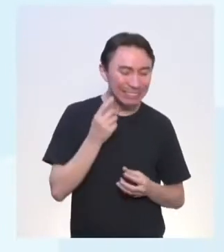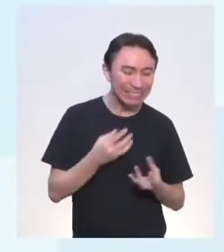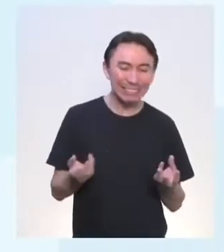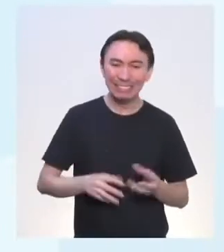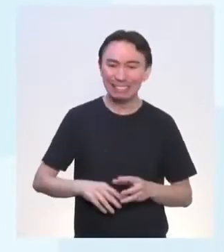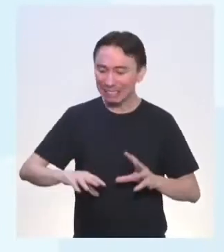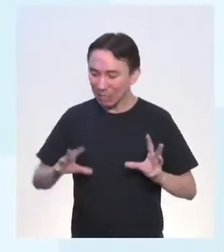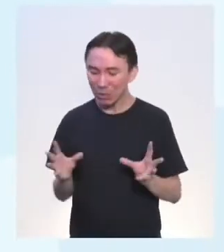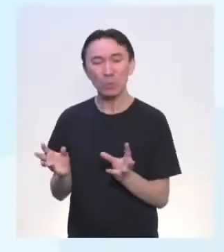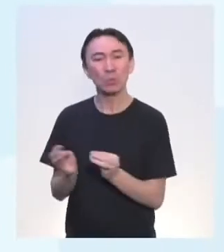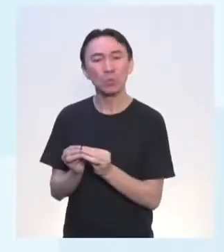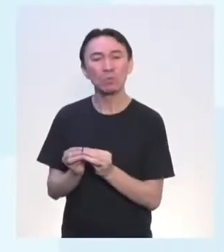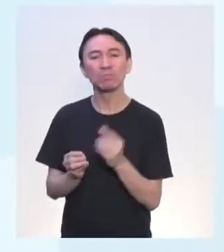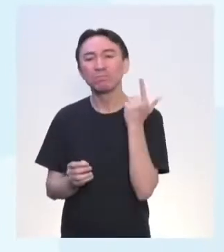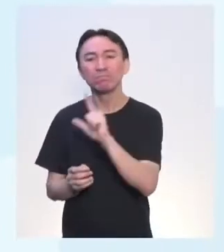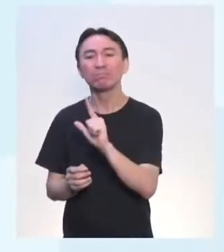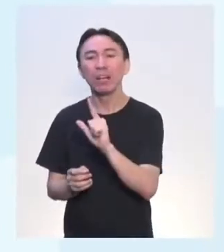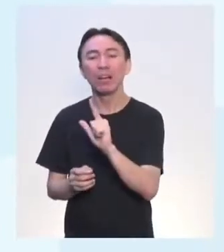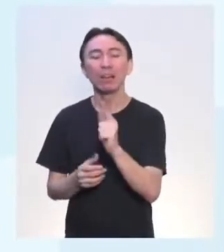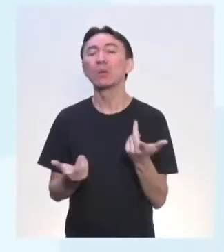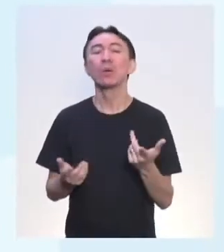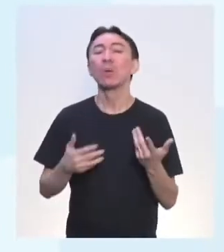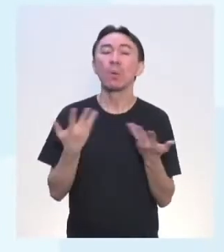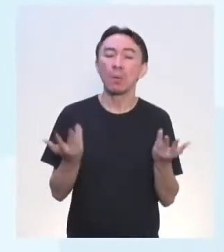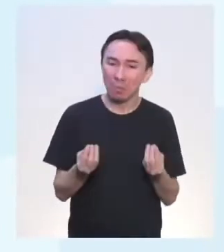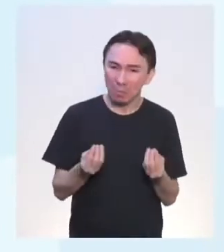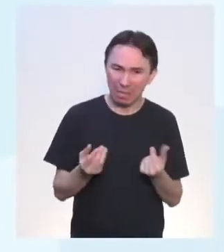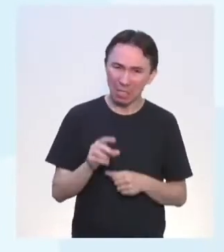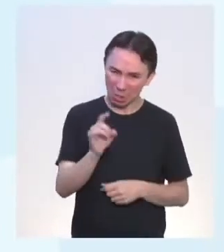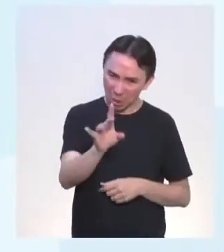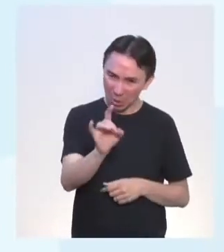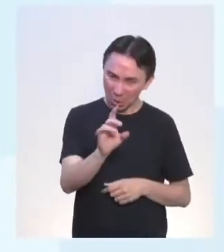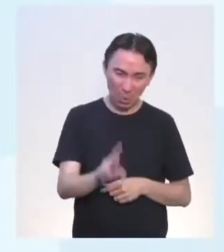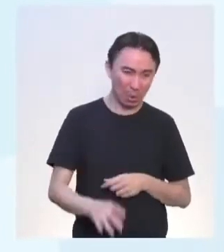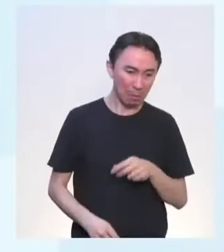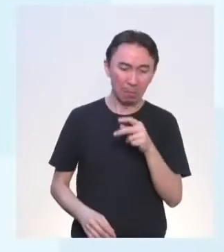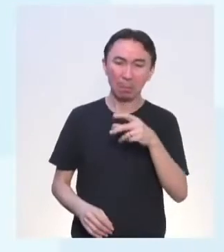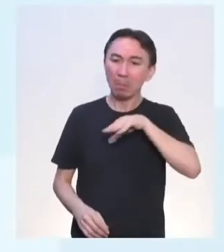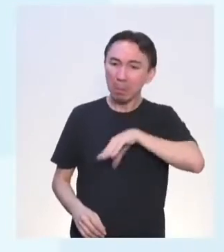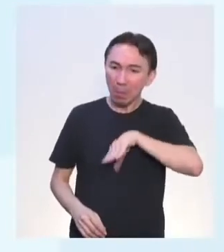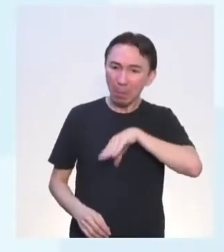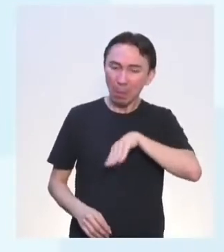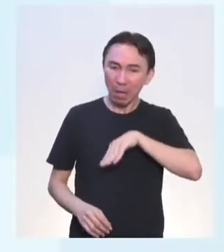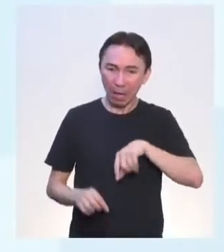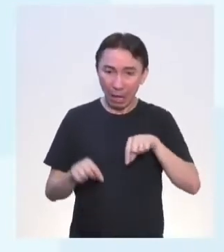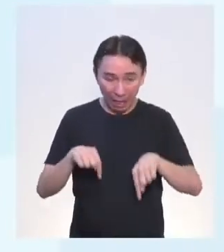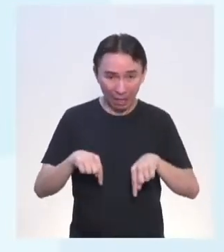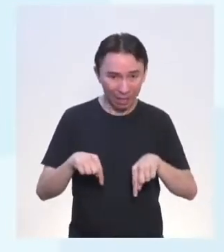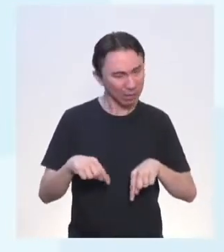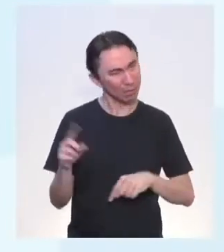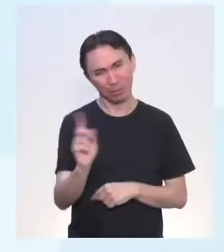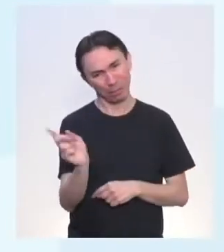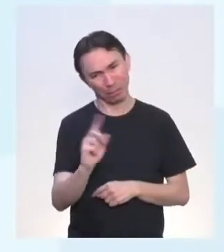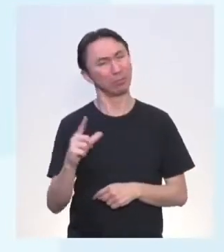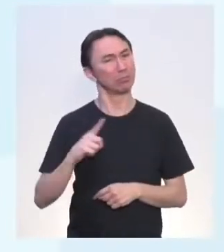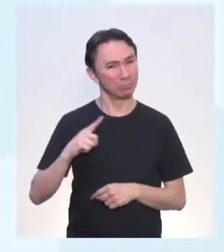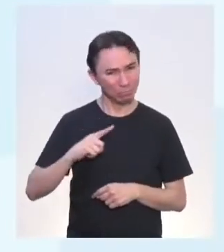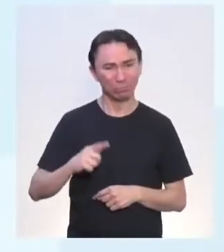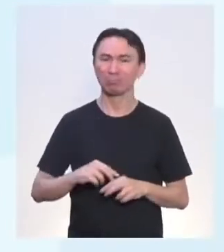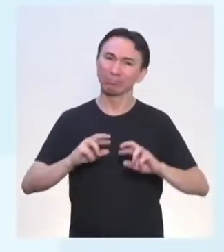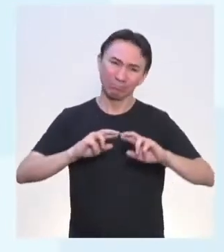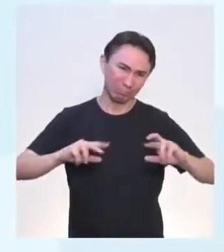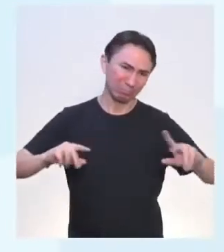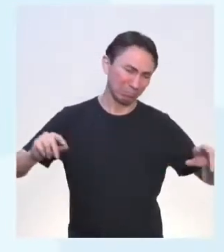pede fazer o resumo? Ou seja, porque não é só na língua portuguesa, né? A gente vai ter o trabalho do resumo em diversas disciplinas, né?